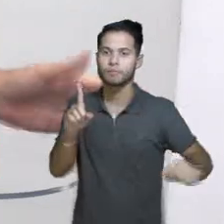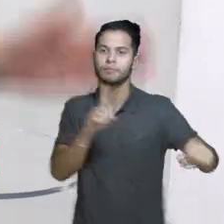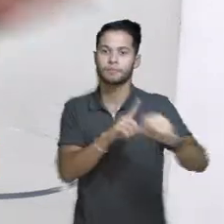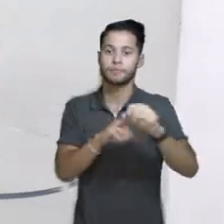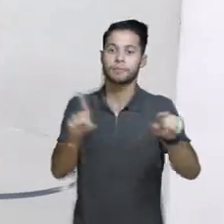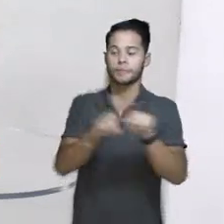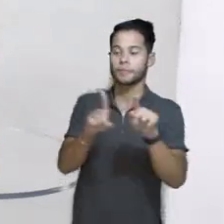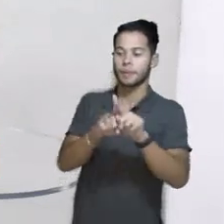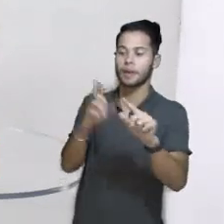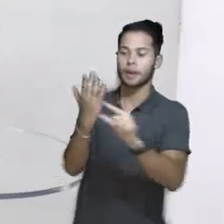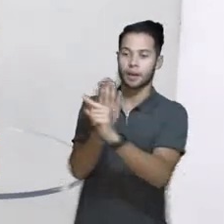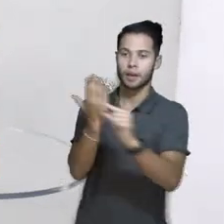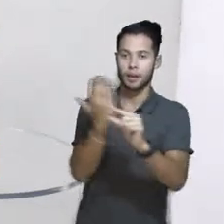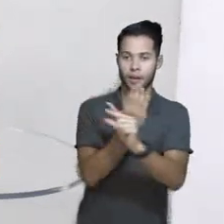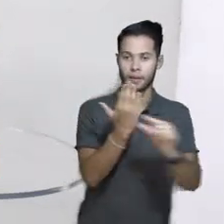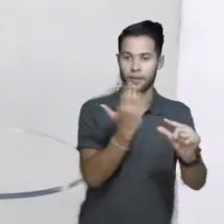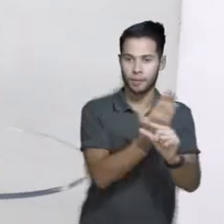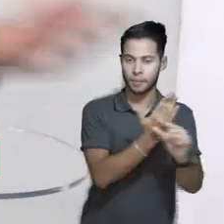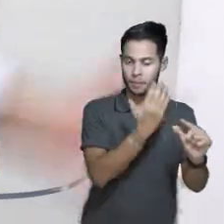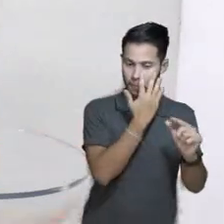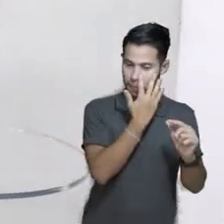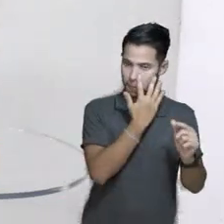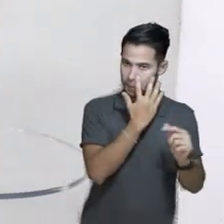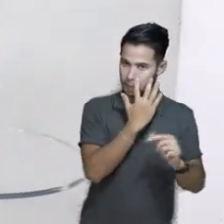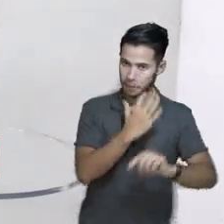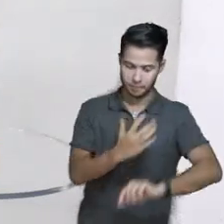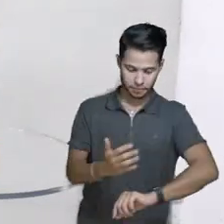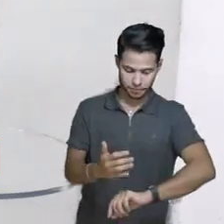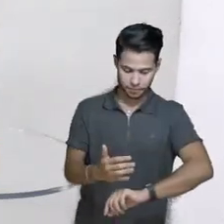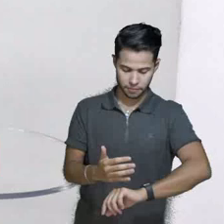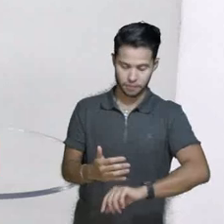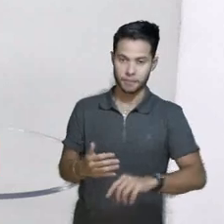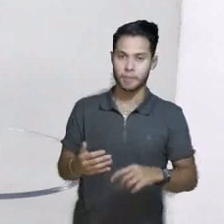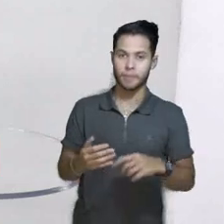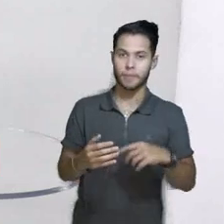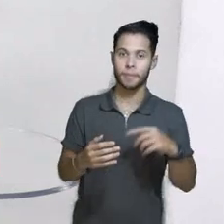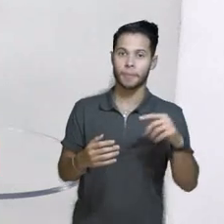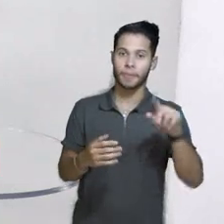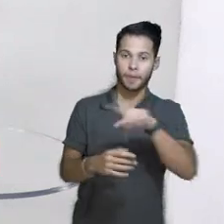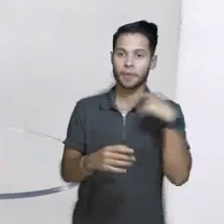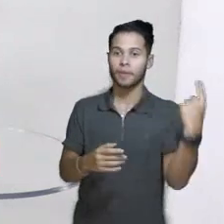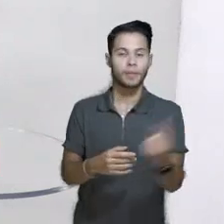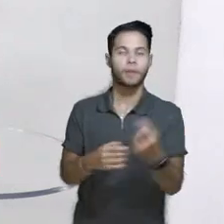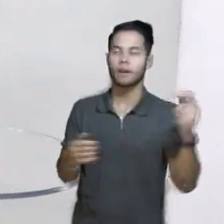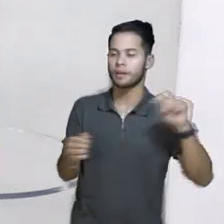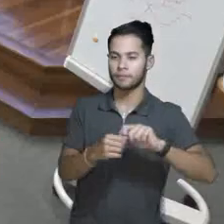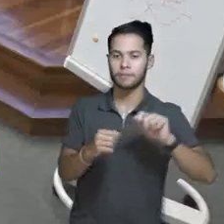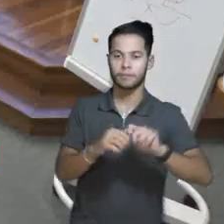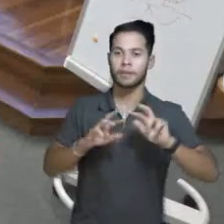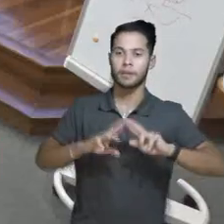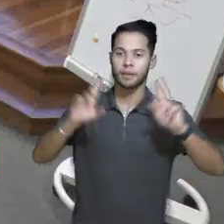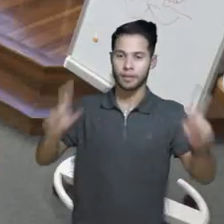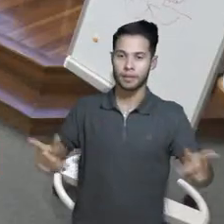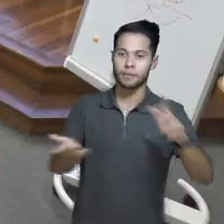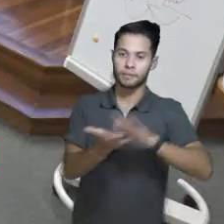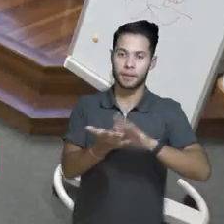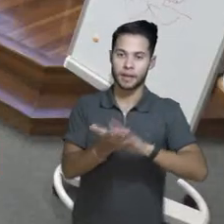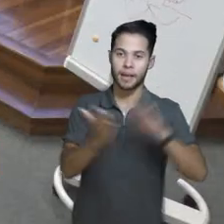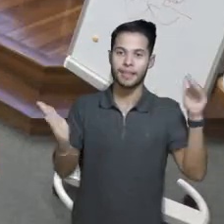teóricos como ações práticas que a gente quer arregaçar a manga e fazer a diferença Muito obrigado a todos e até a próxima